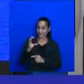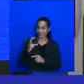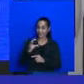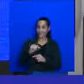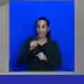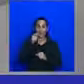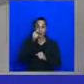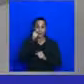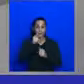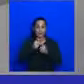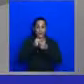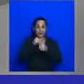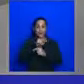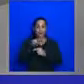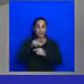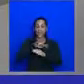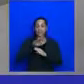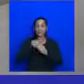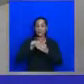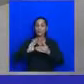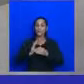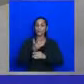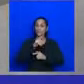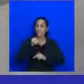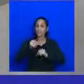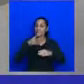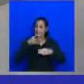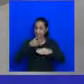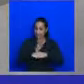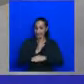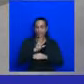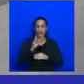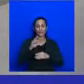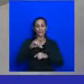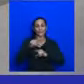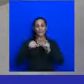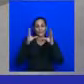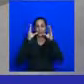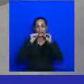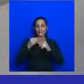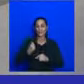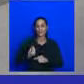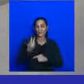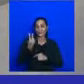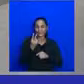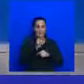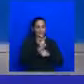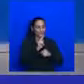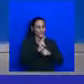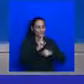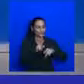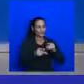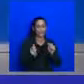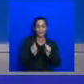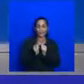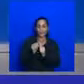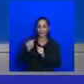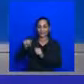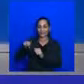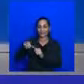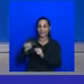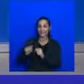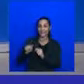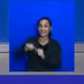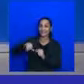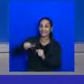12.684.274,49 reais. Para fiscalizar cada passo desse sorteio e validar os sorteios da noite, nós contamos com a presença de duas auditoras populares, Ana